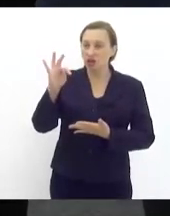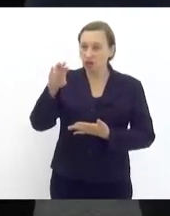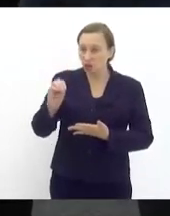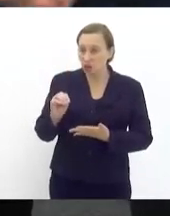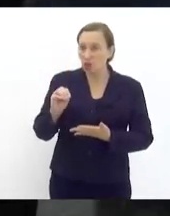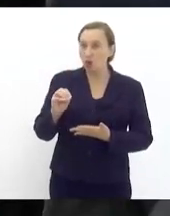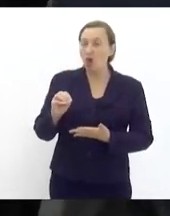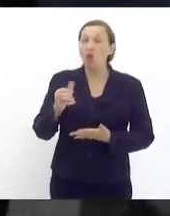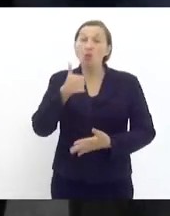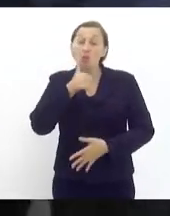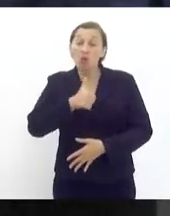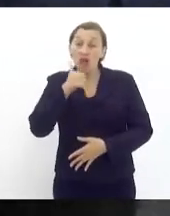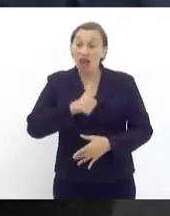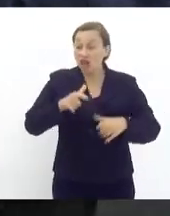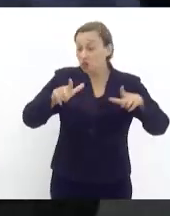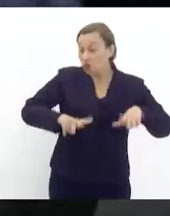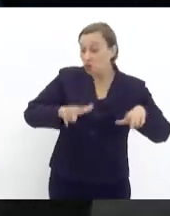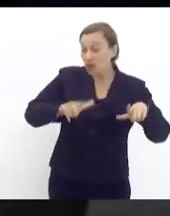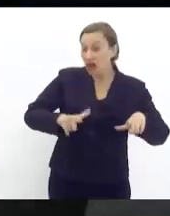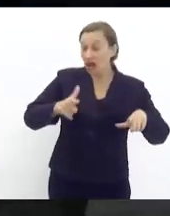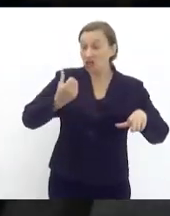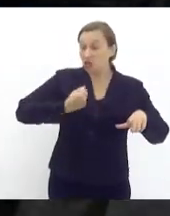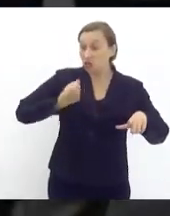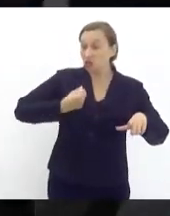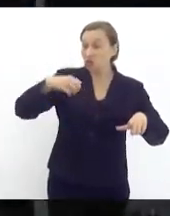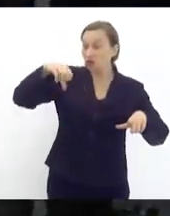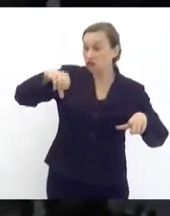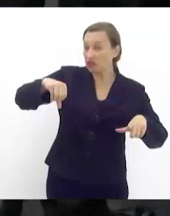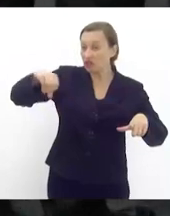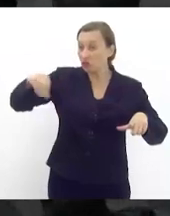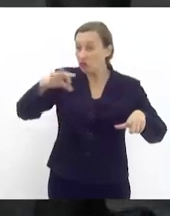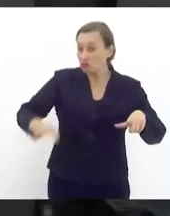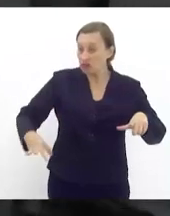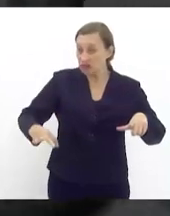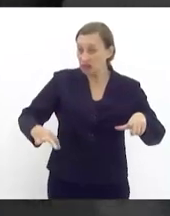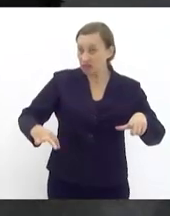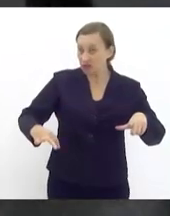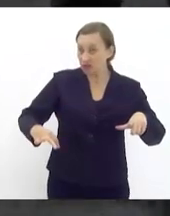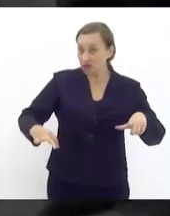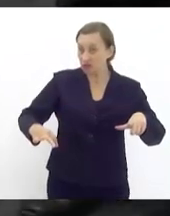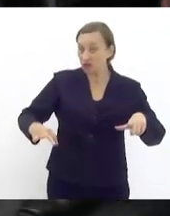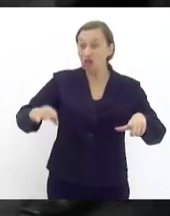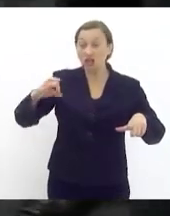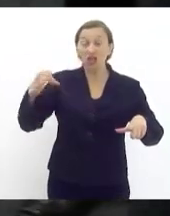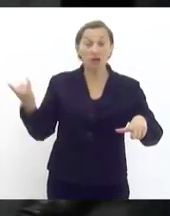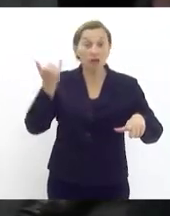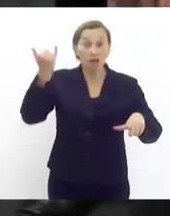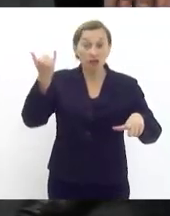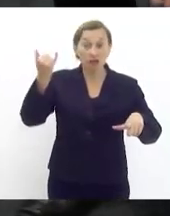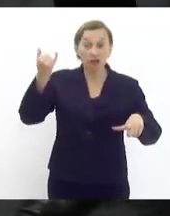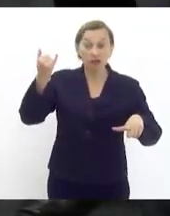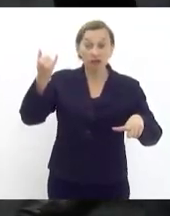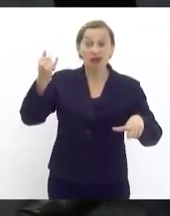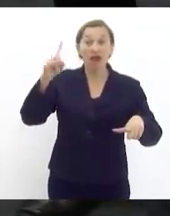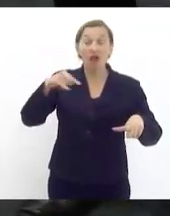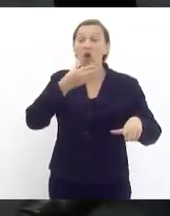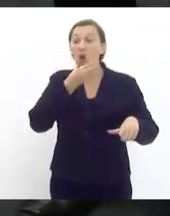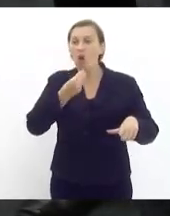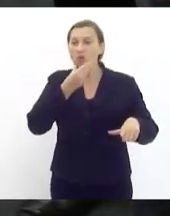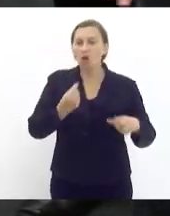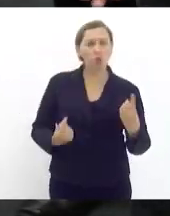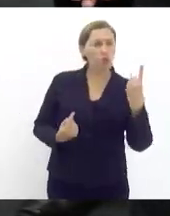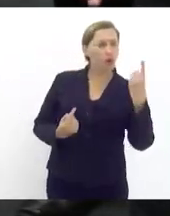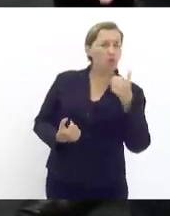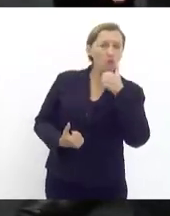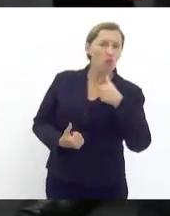um evento onde a maioria 99,9% das autoridades eram masculinas e uma